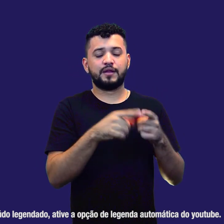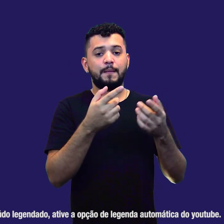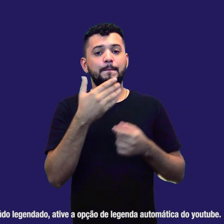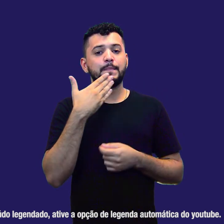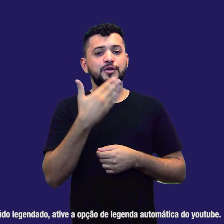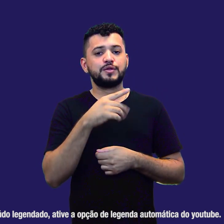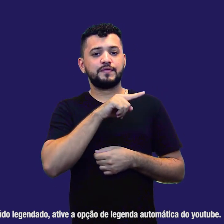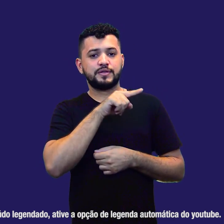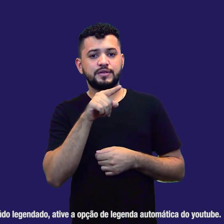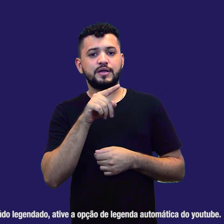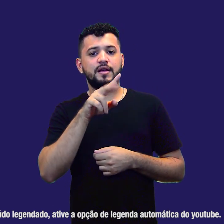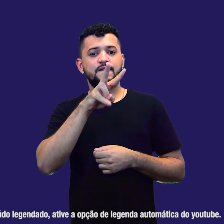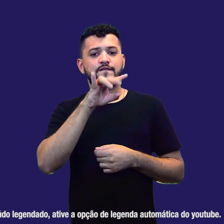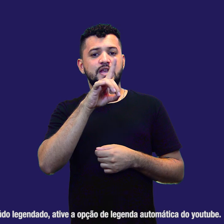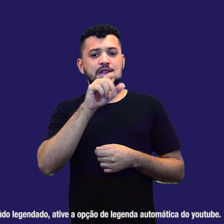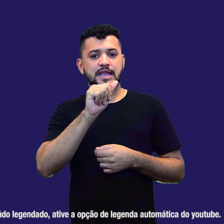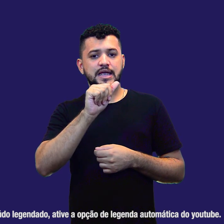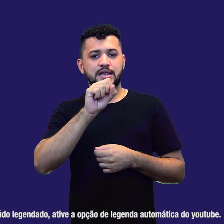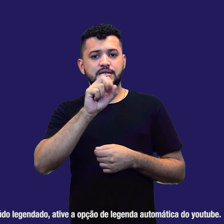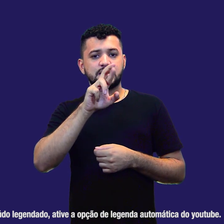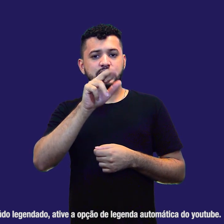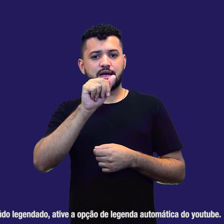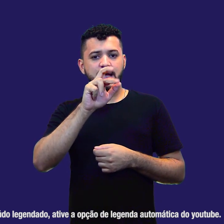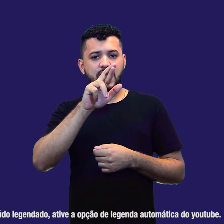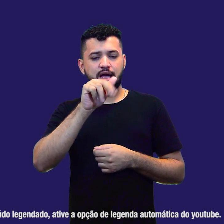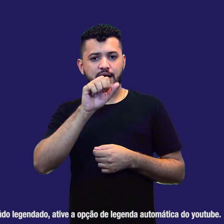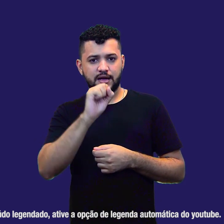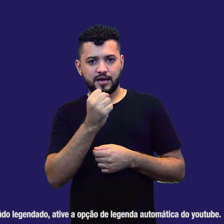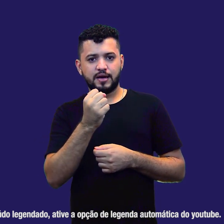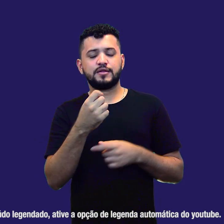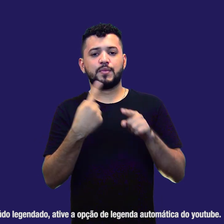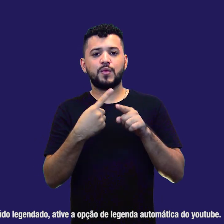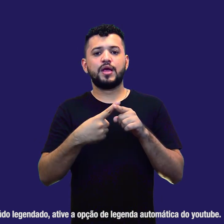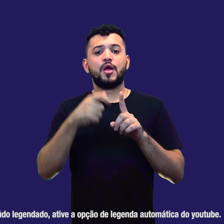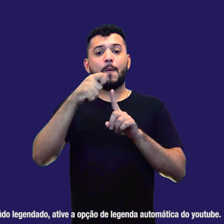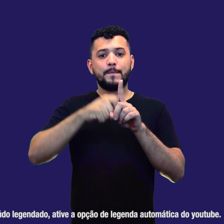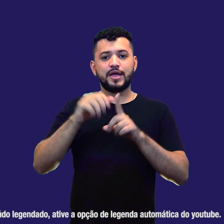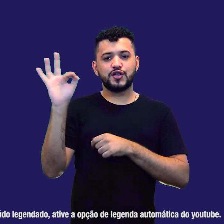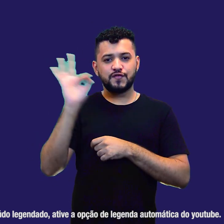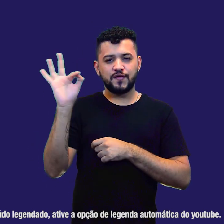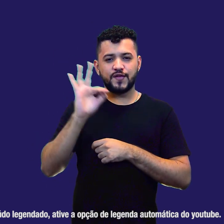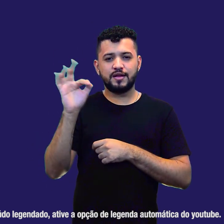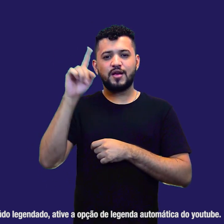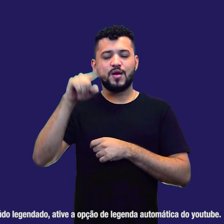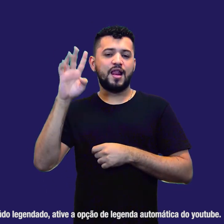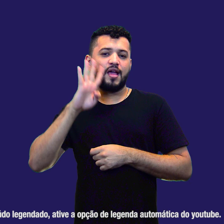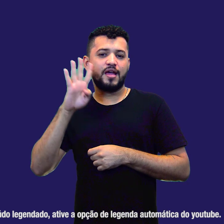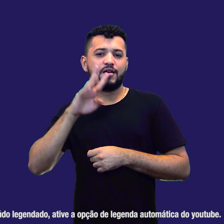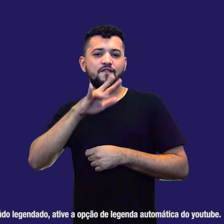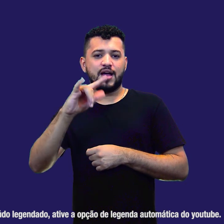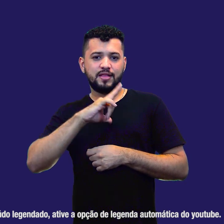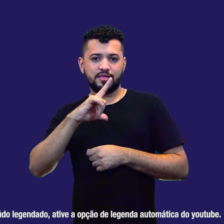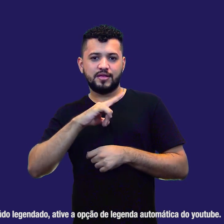seguirem o Instituto Vidas Raras nas redes sociais. Esse mês de fevereiro vai ser um mês muito legal. A gente vai ter muitas